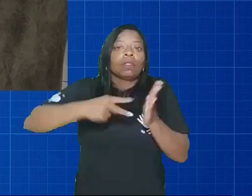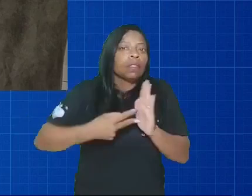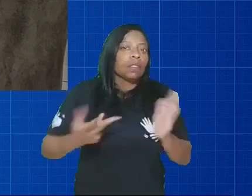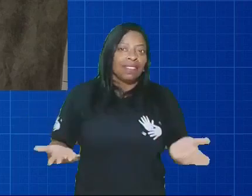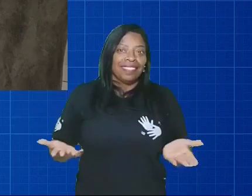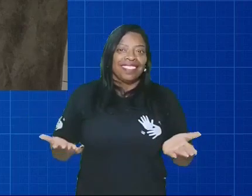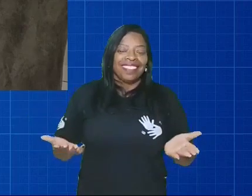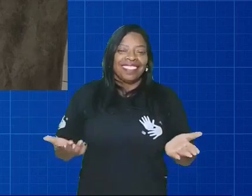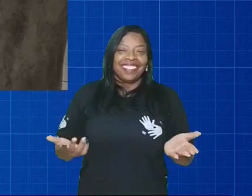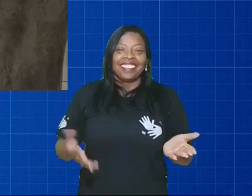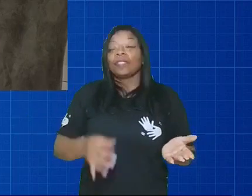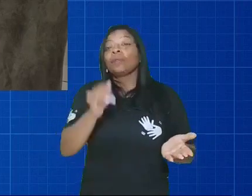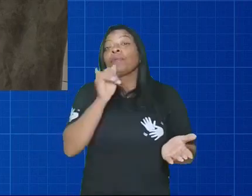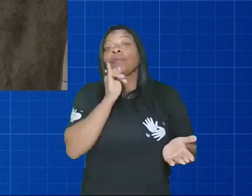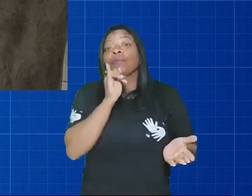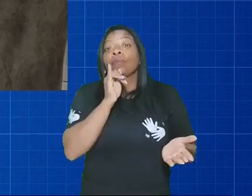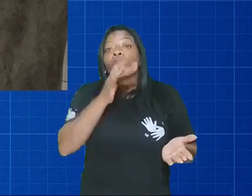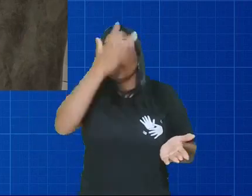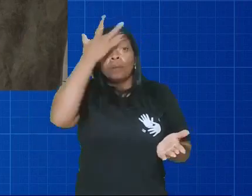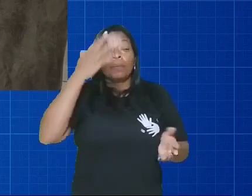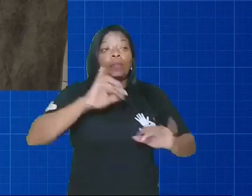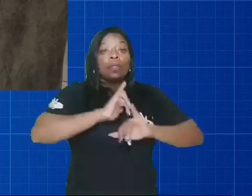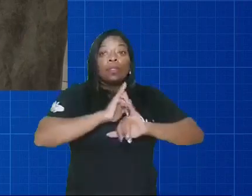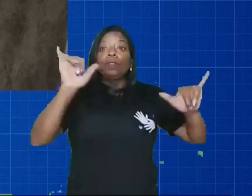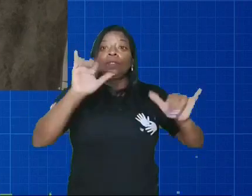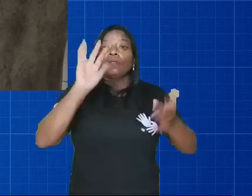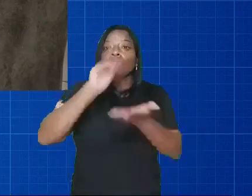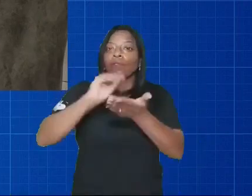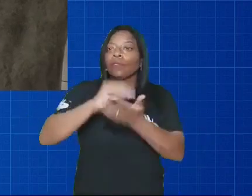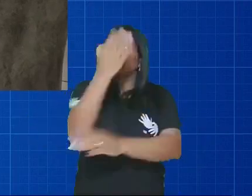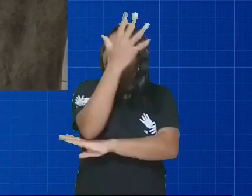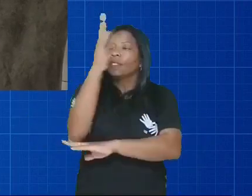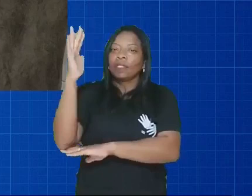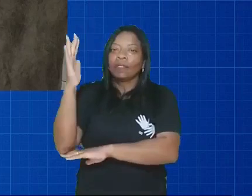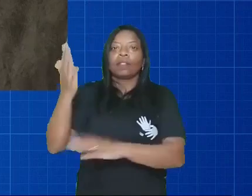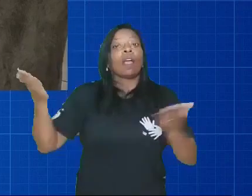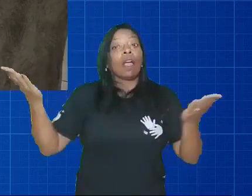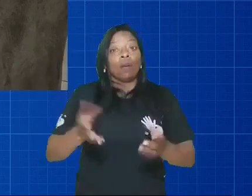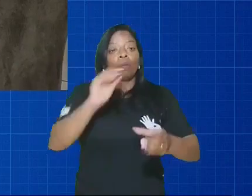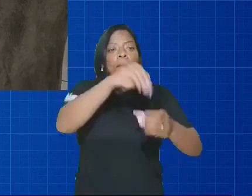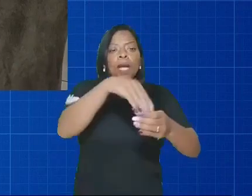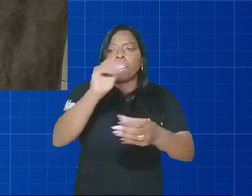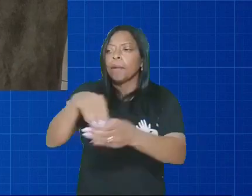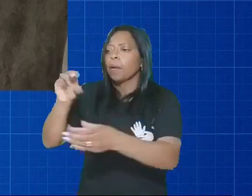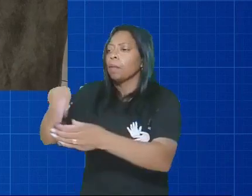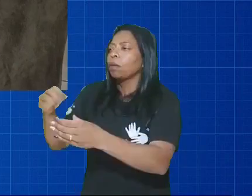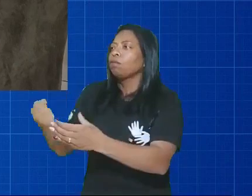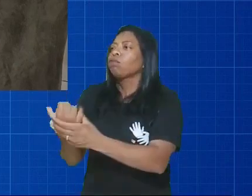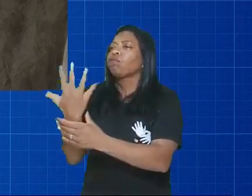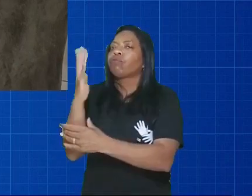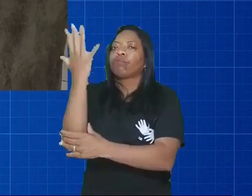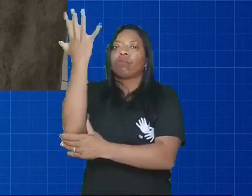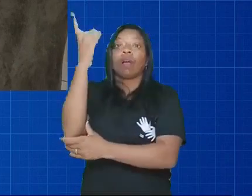que, por exemplo, faltavam árvores na cidade. E daí depois eles fizeram um projeto de arborização, de levantamento de espécies de árvores, eles estão, né, realizando